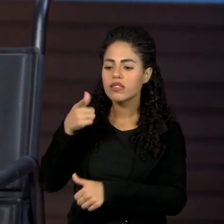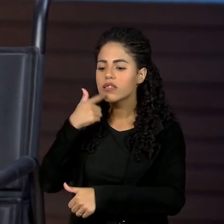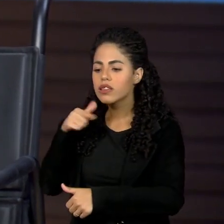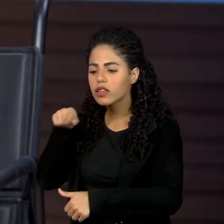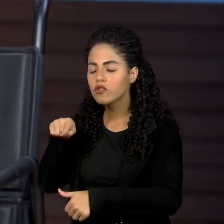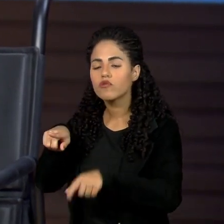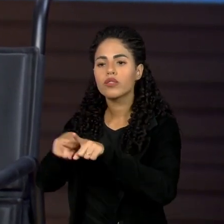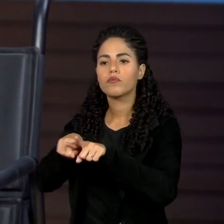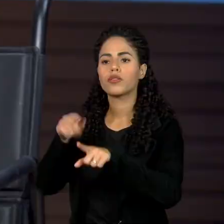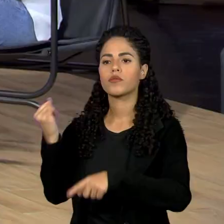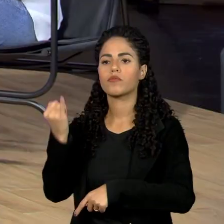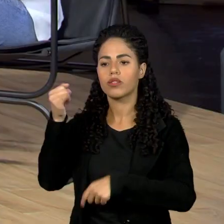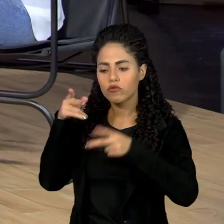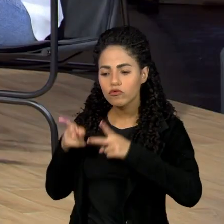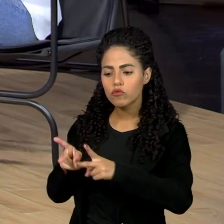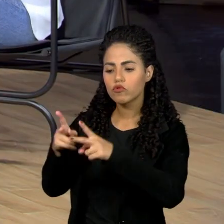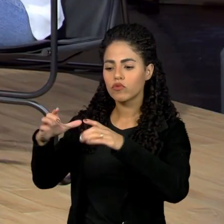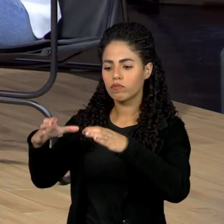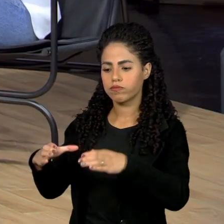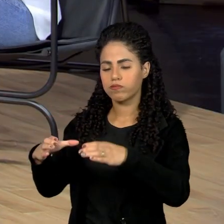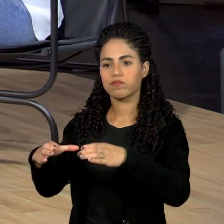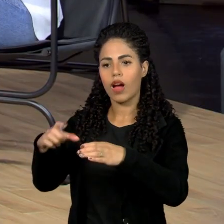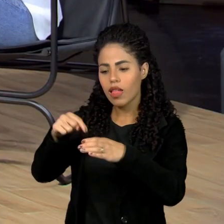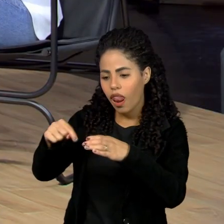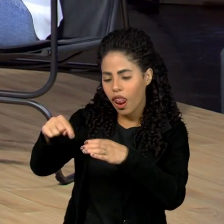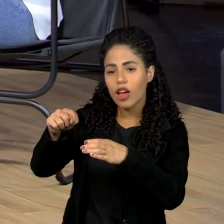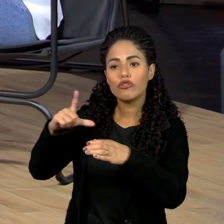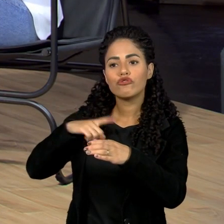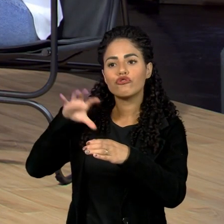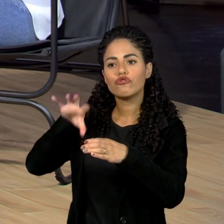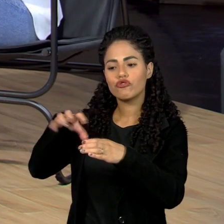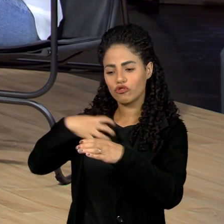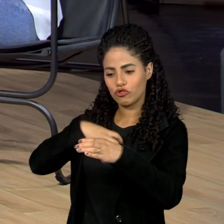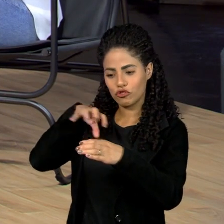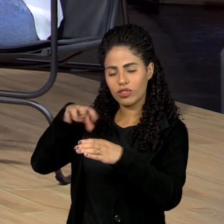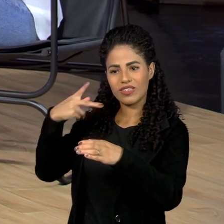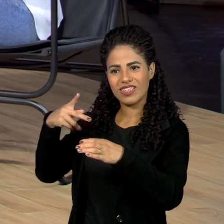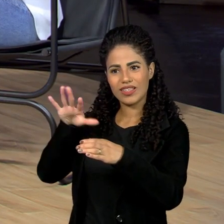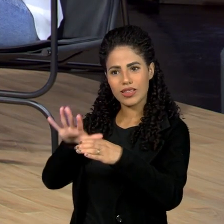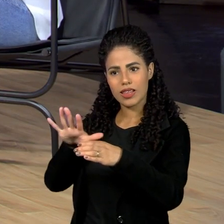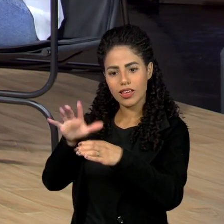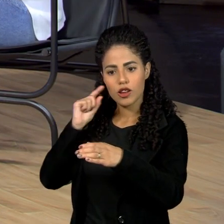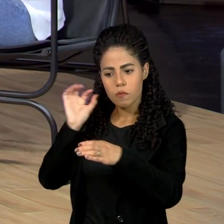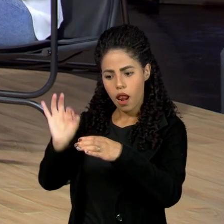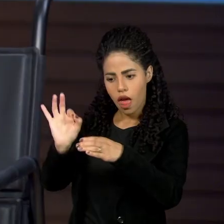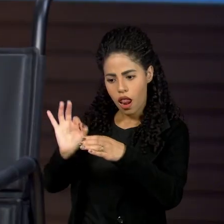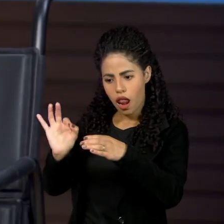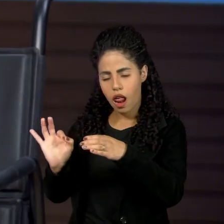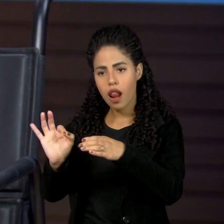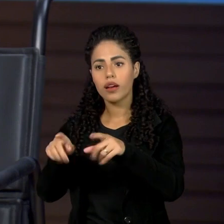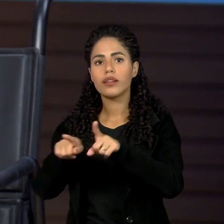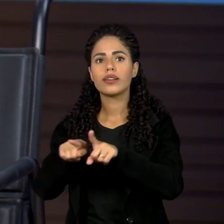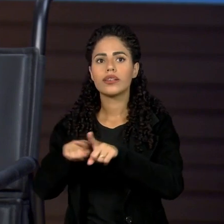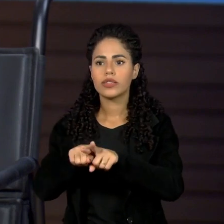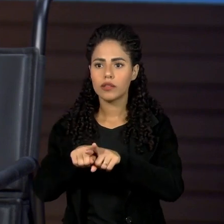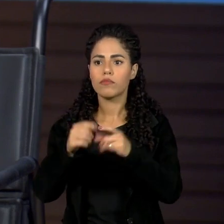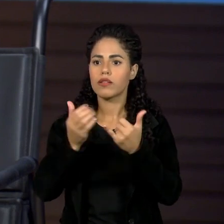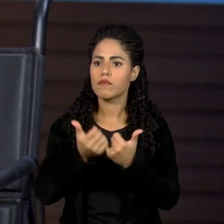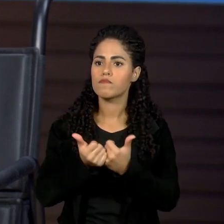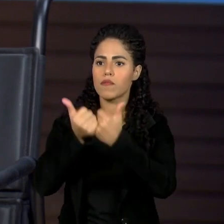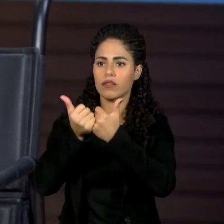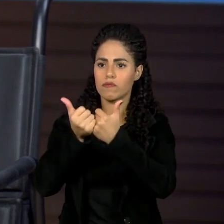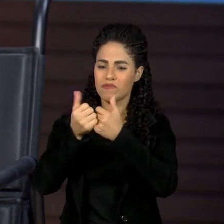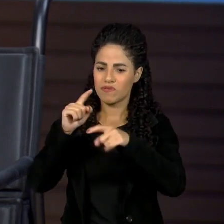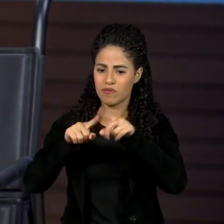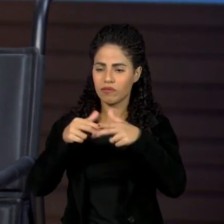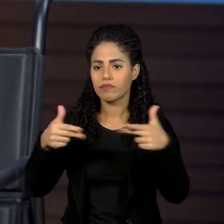importante, ele precisa permanecer, você tem que dar condições materiais de existência para fazer o queijo daquele jeito. E a patrimonialização